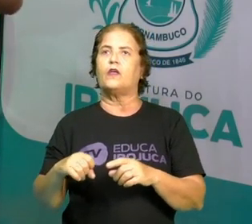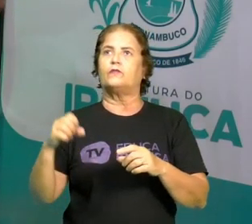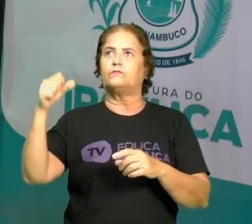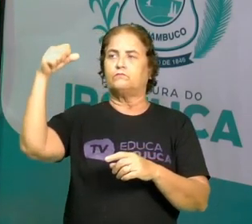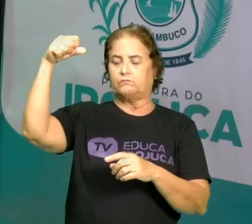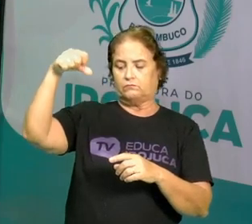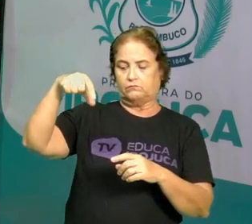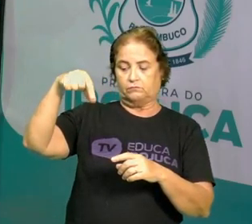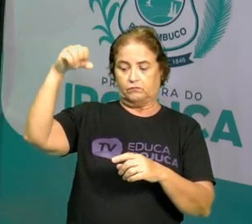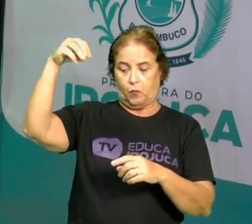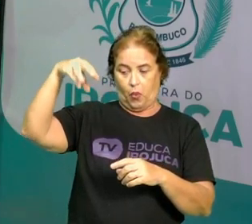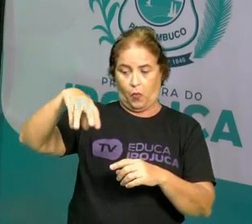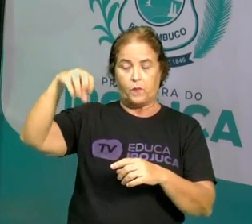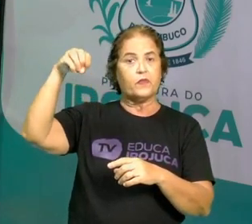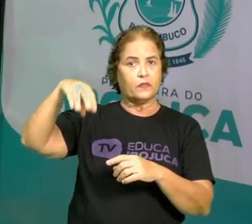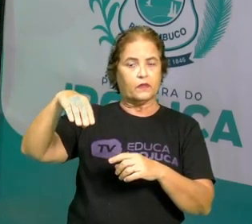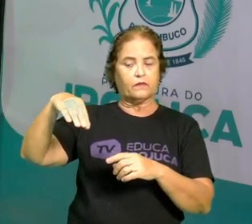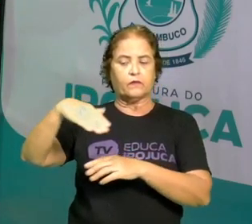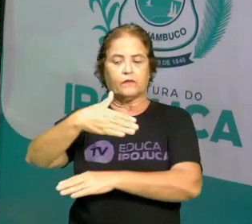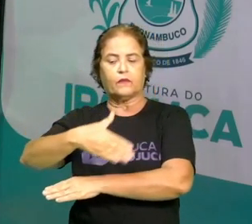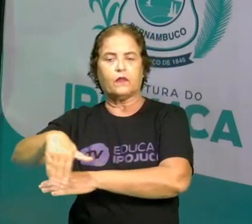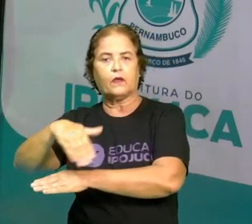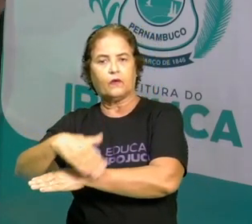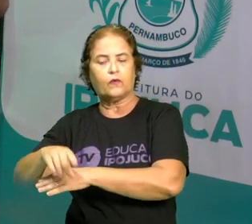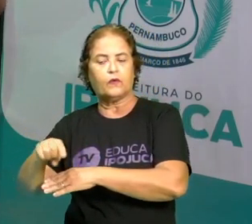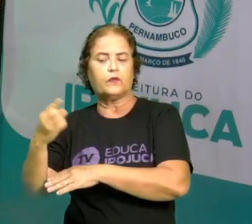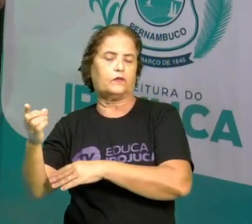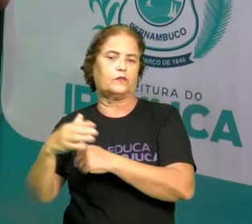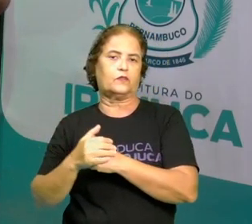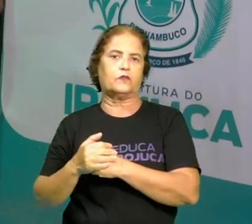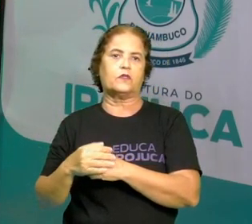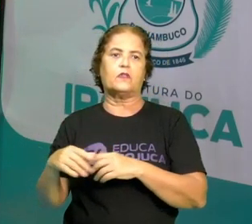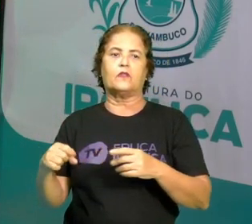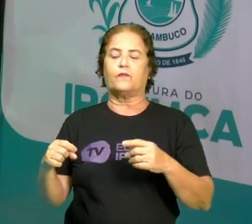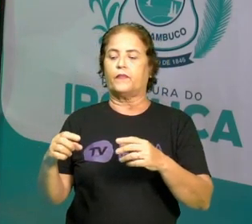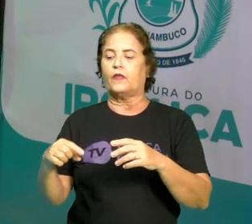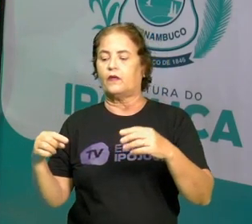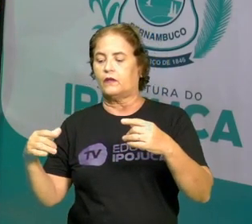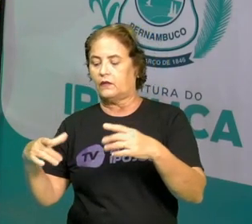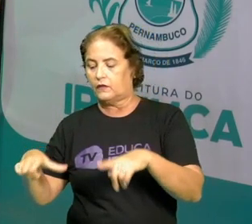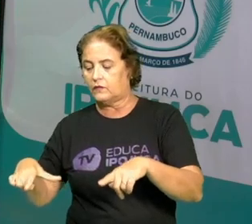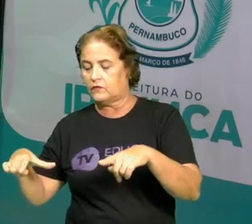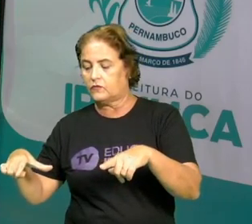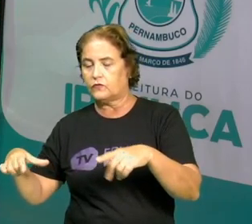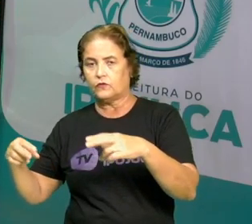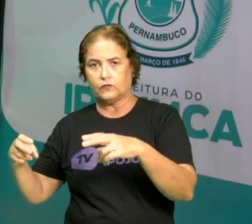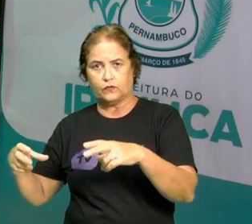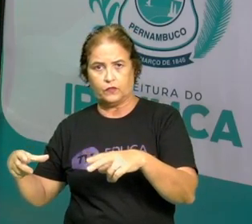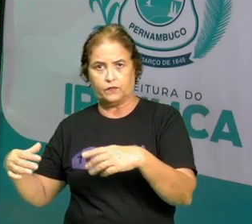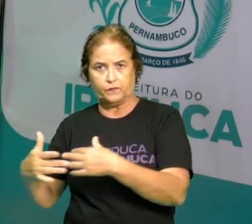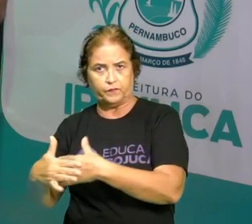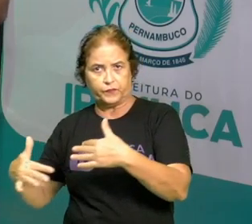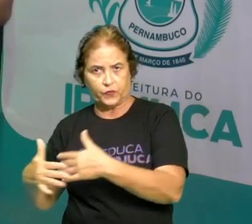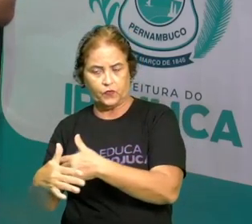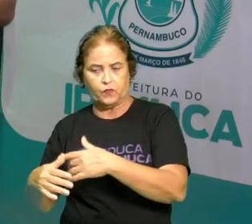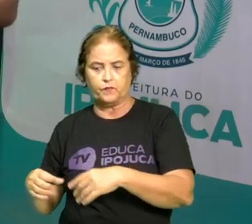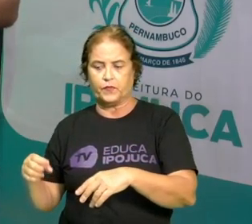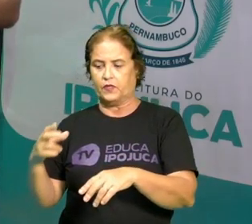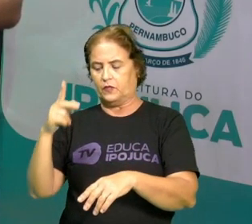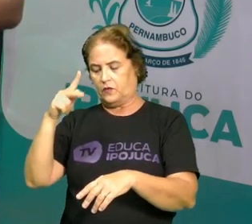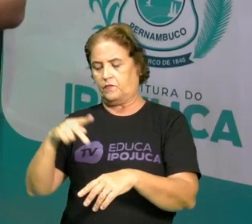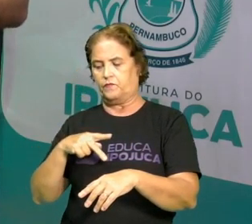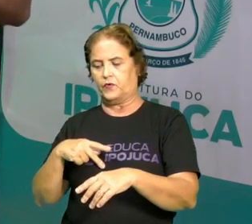outros. Portanto, isso é o que faz com que a zona urbana ela tenha uma característica mais própria, né, de evolução, de crescimento da